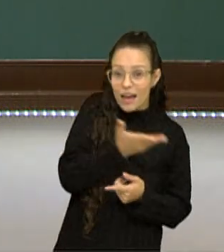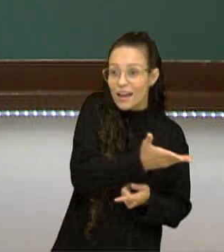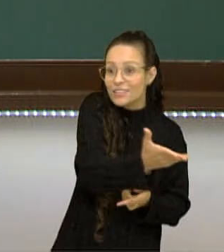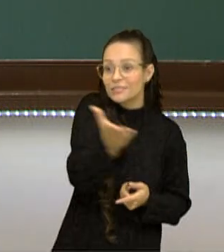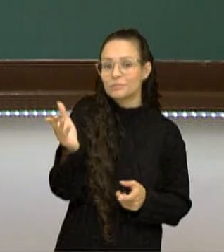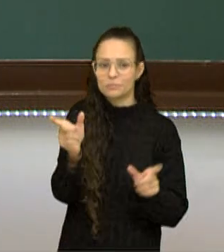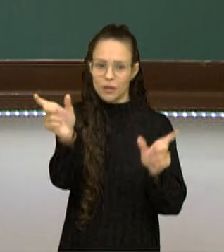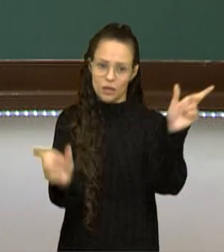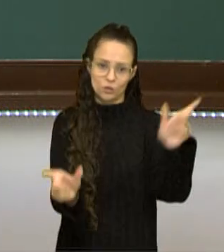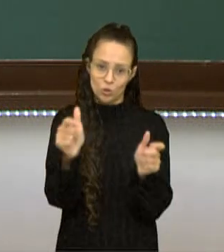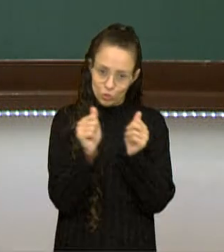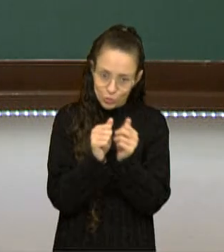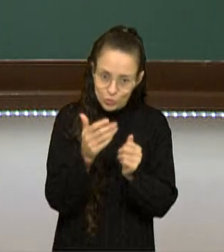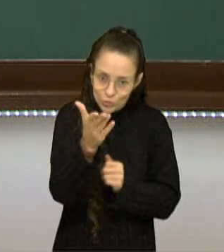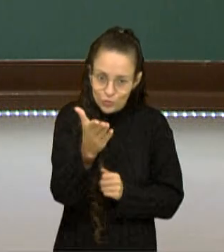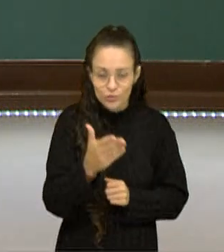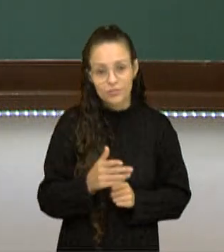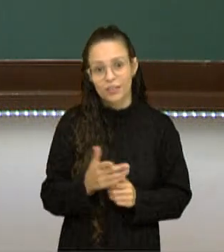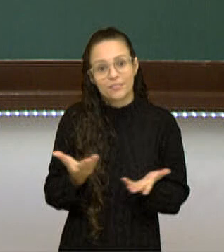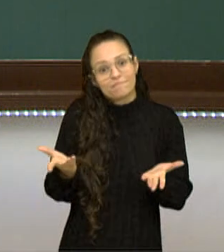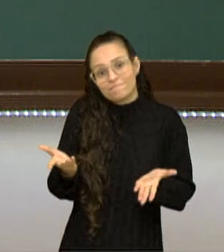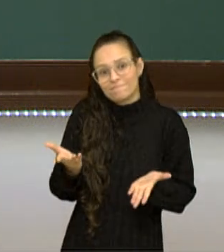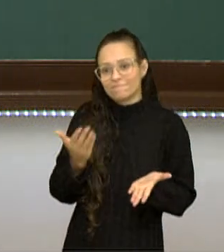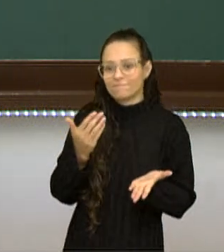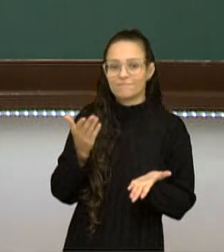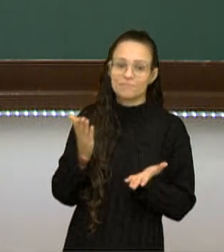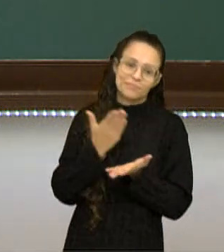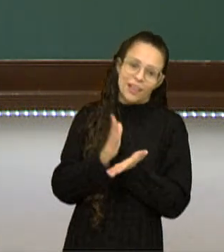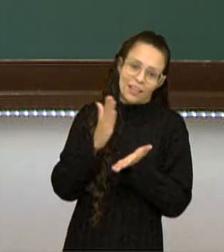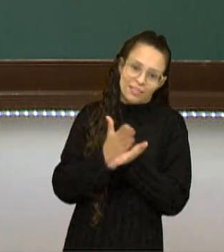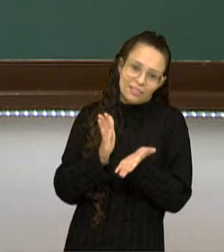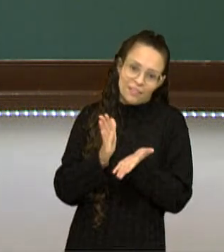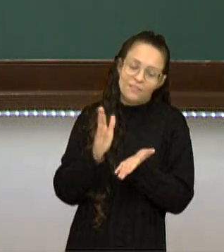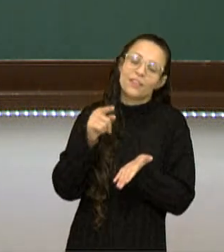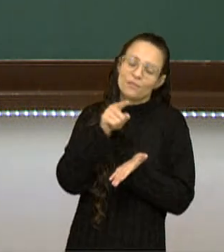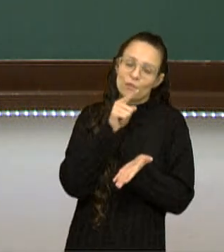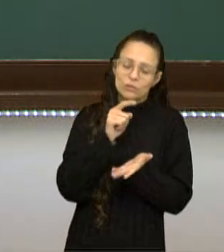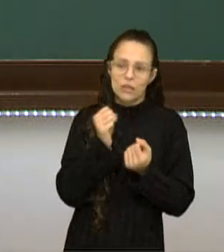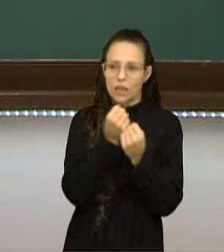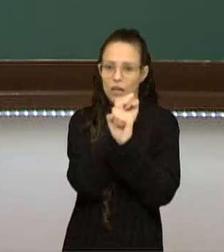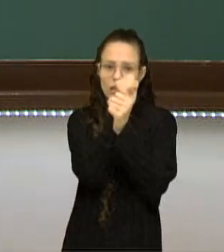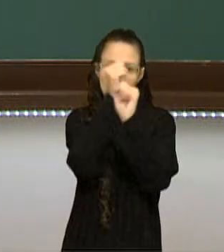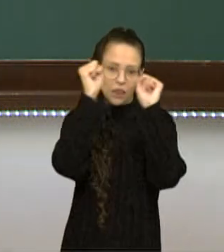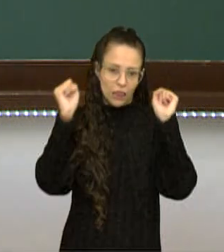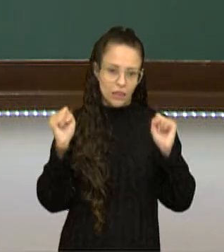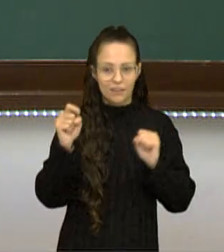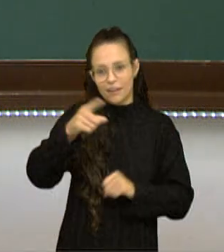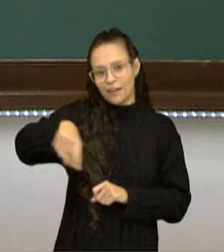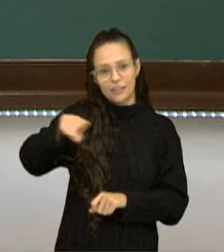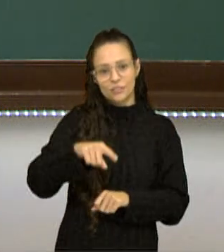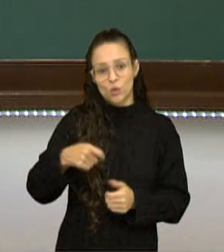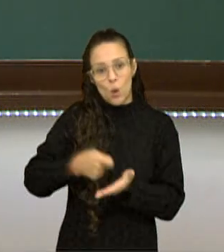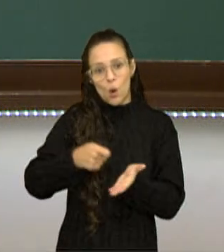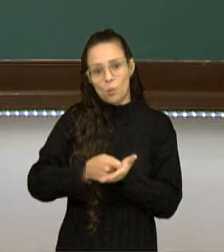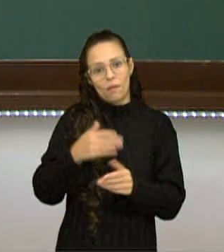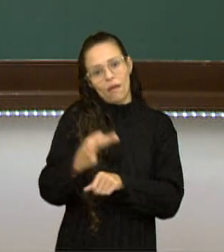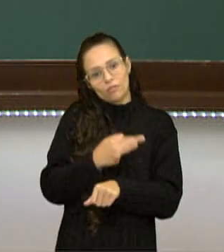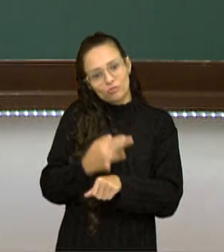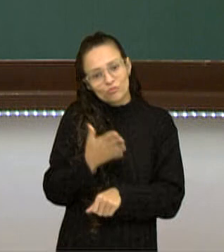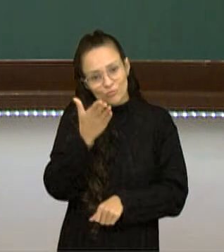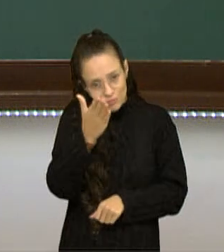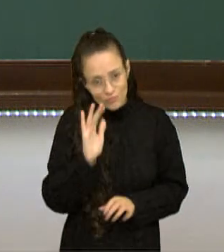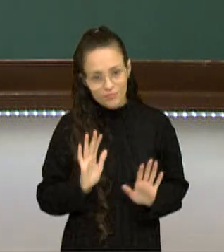seu redor, né, não merecem levar, né, aturar atitudes